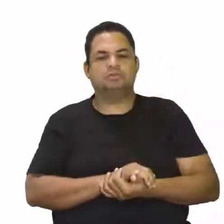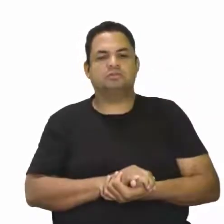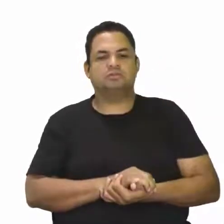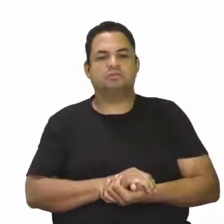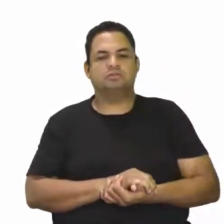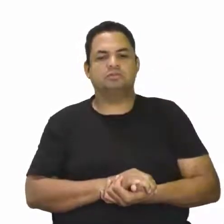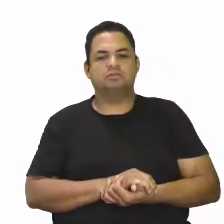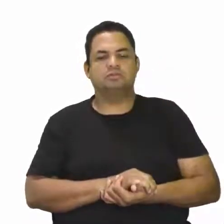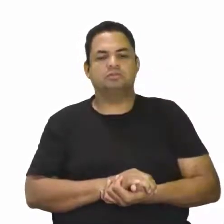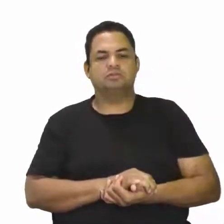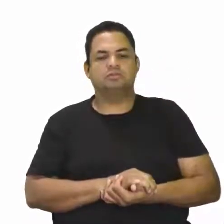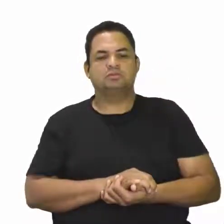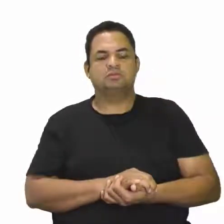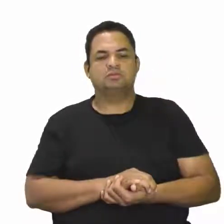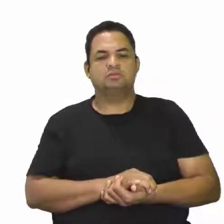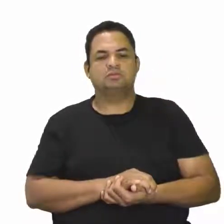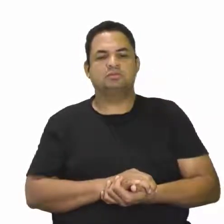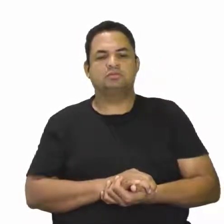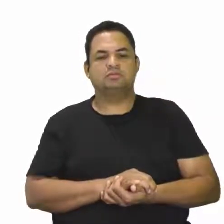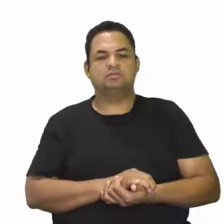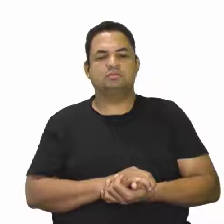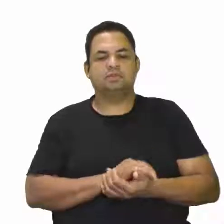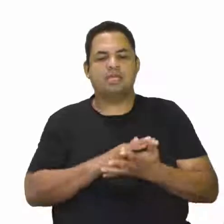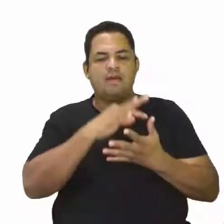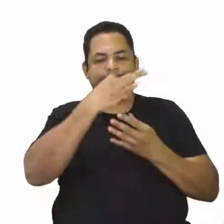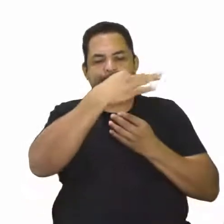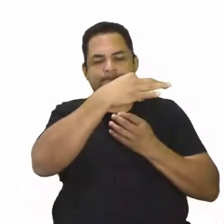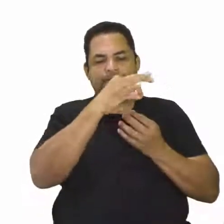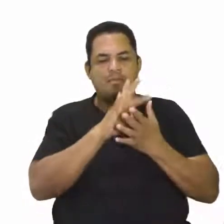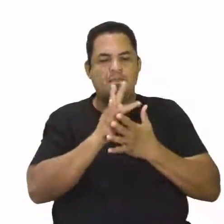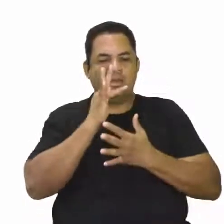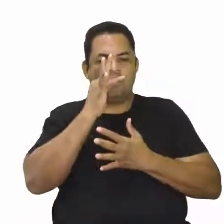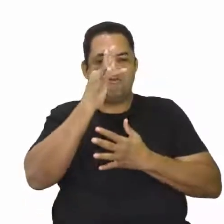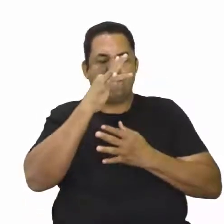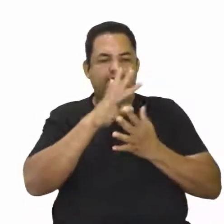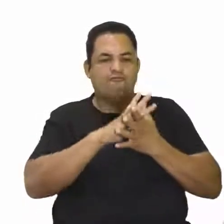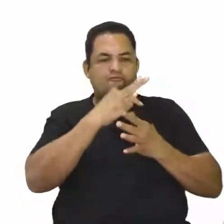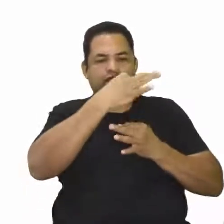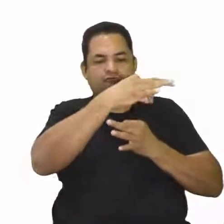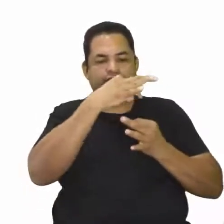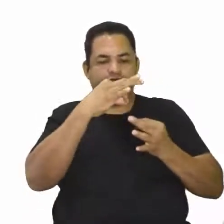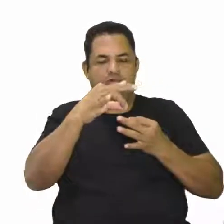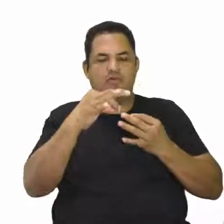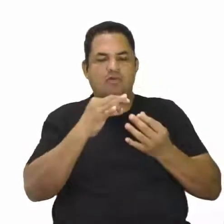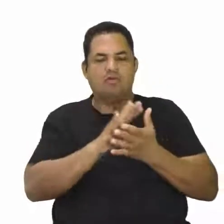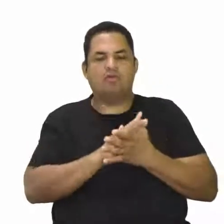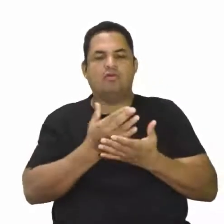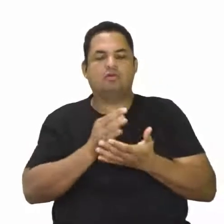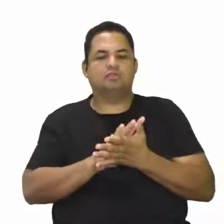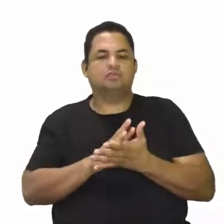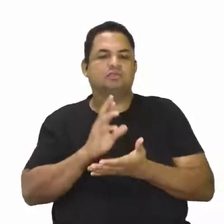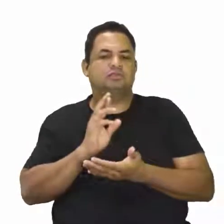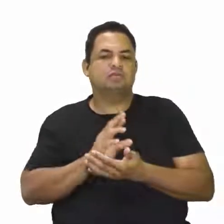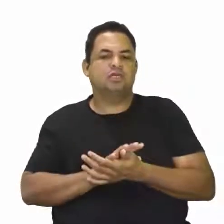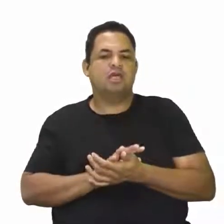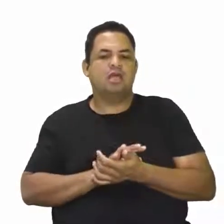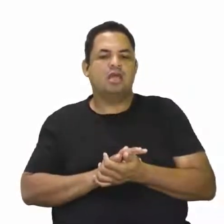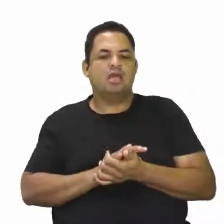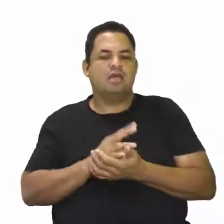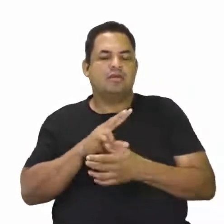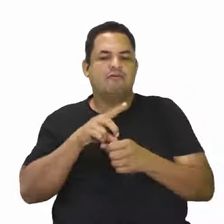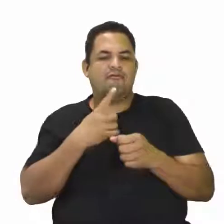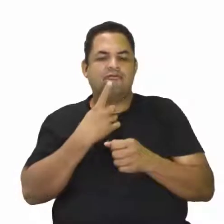la rosa es rojo. A pétala da rosa é vermelha. Dois falsos cognatos,